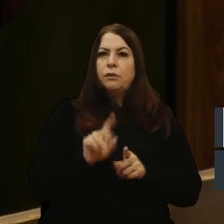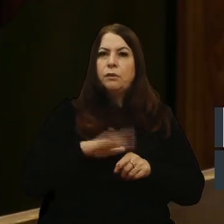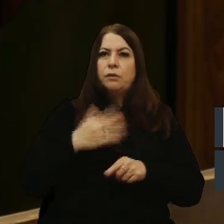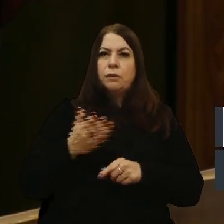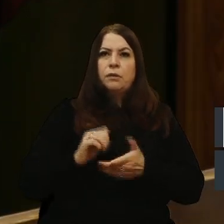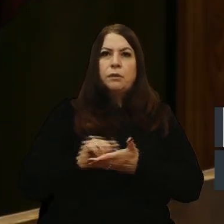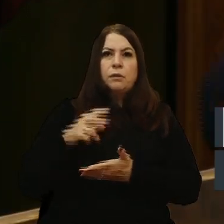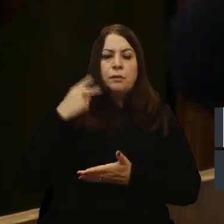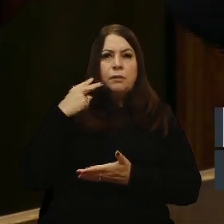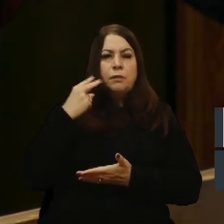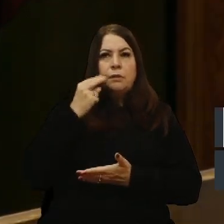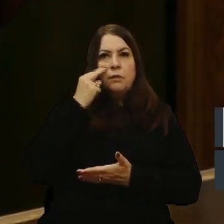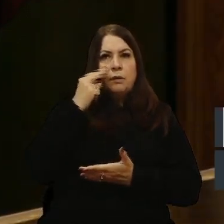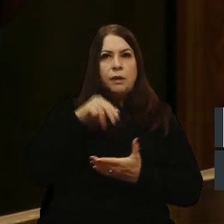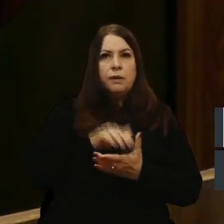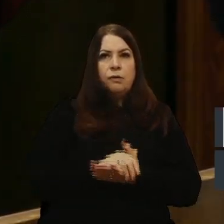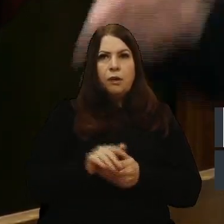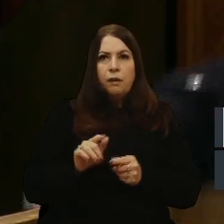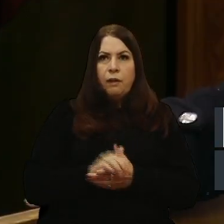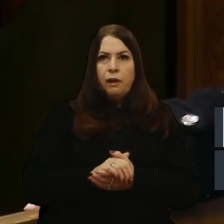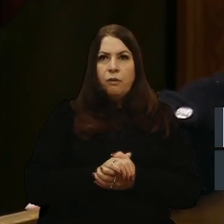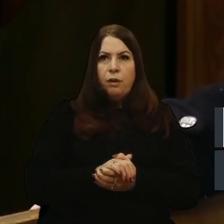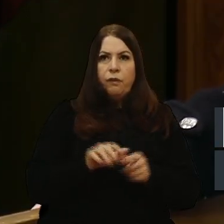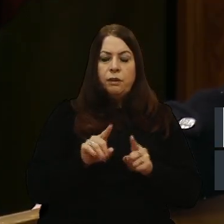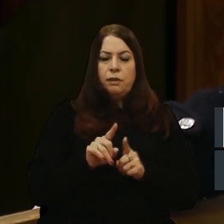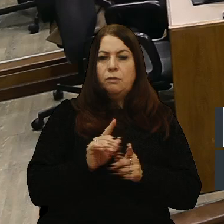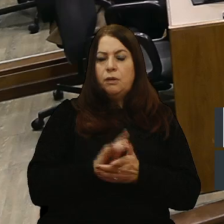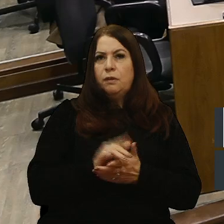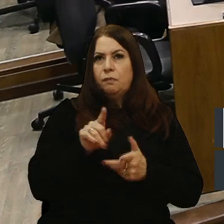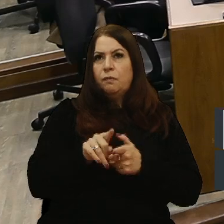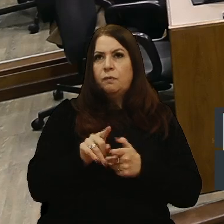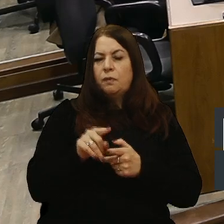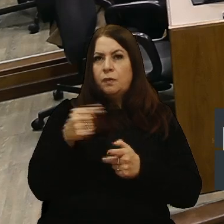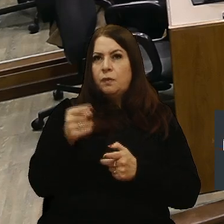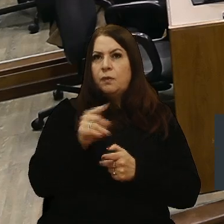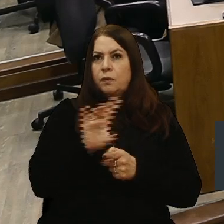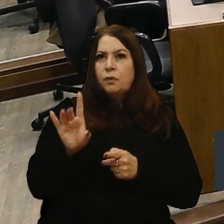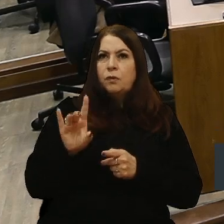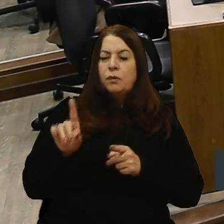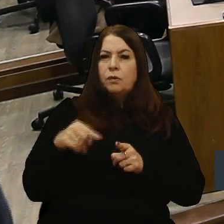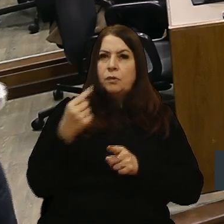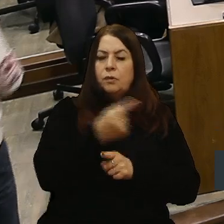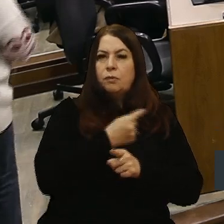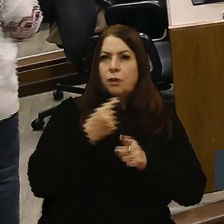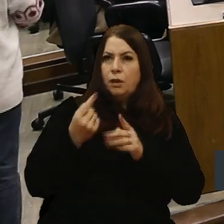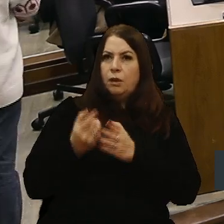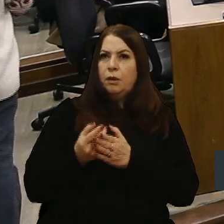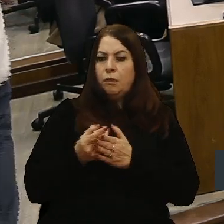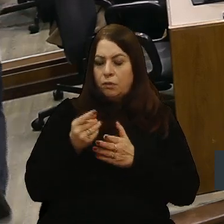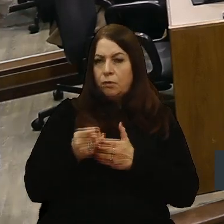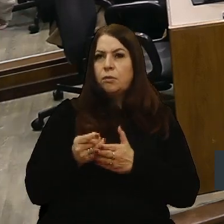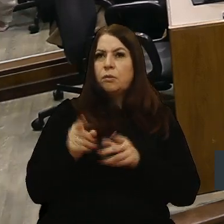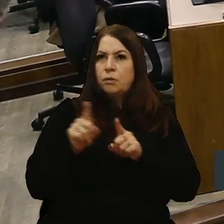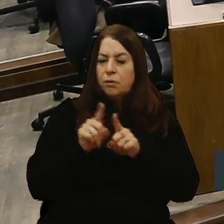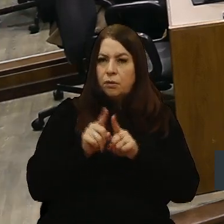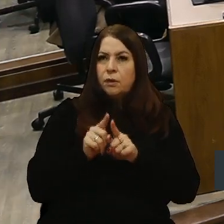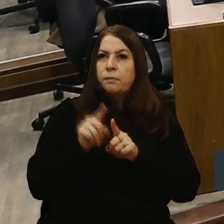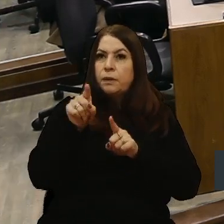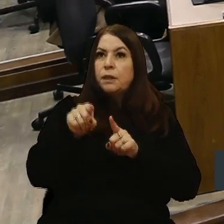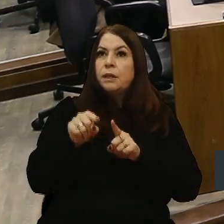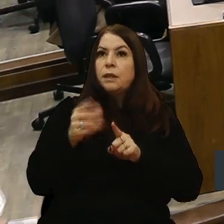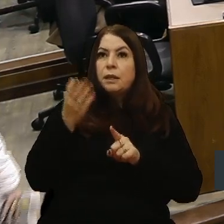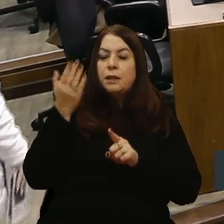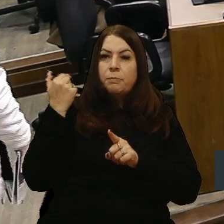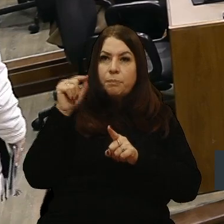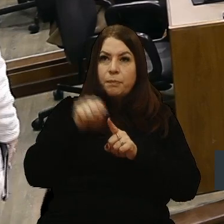parte, vereador Sandro Fantinel. Obrigado, vereadora Andressa, pela parte, e é justamente nesse assunto. Então, na legislação